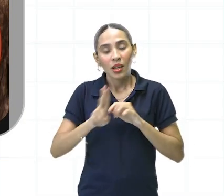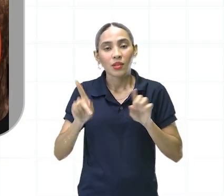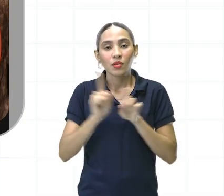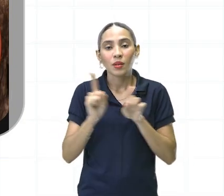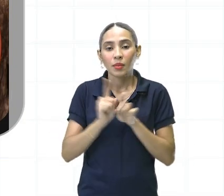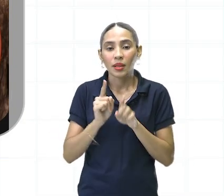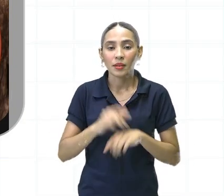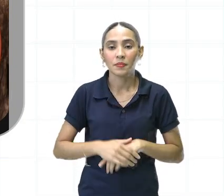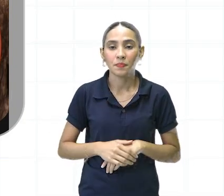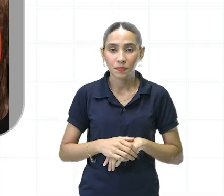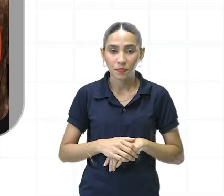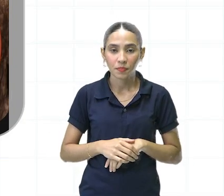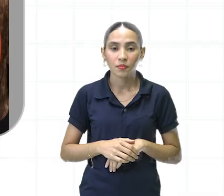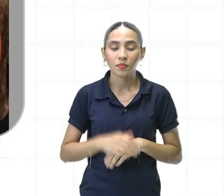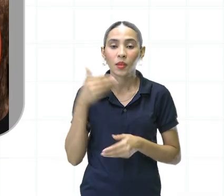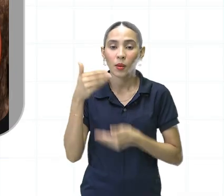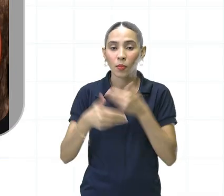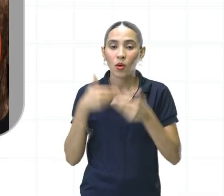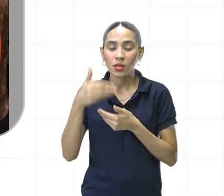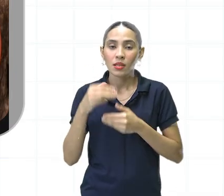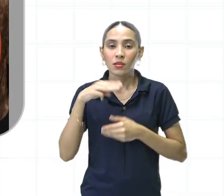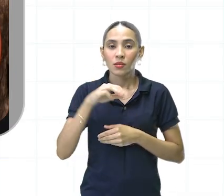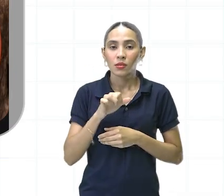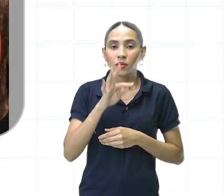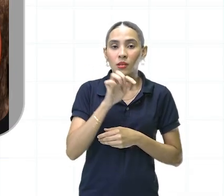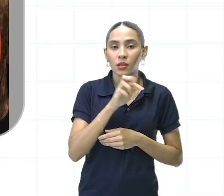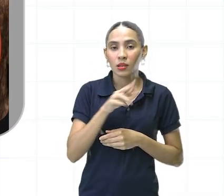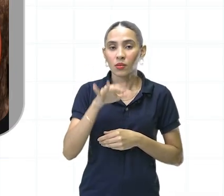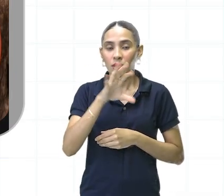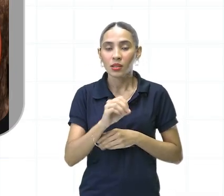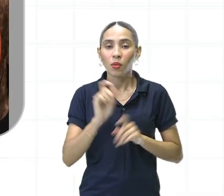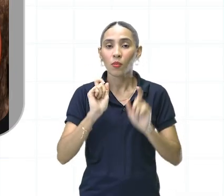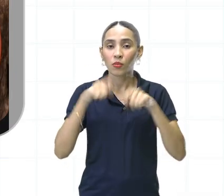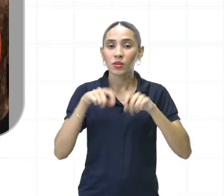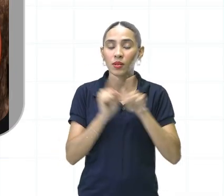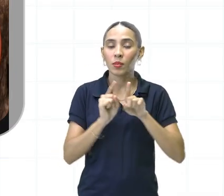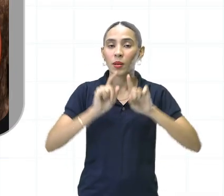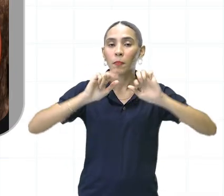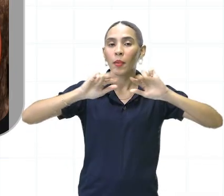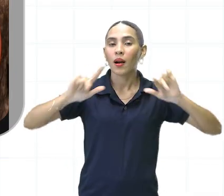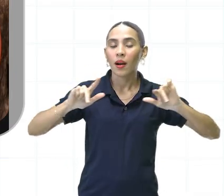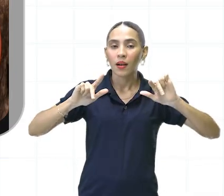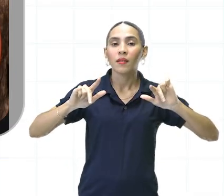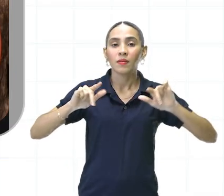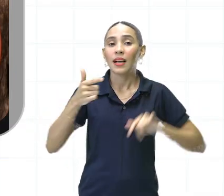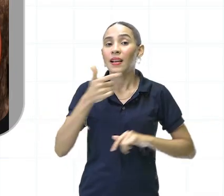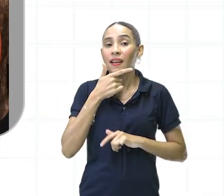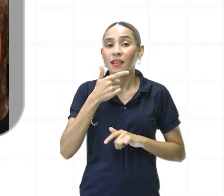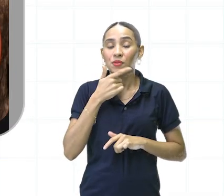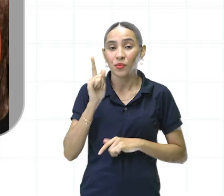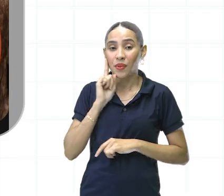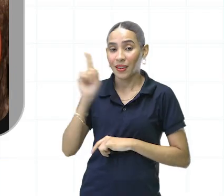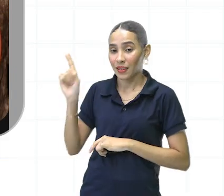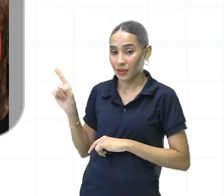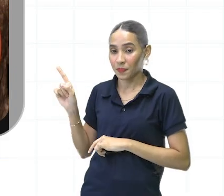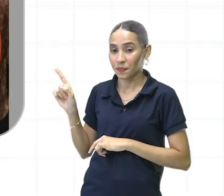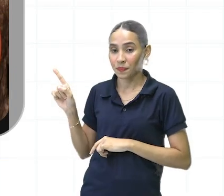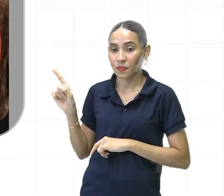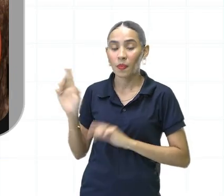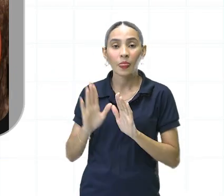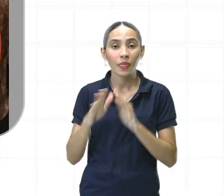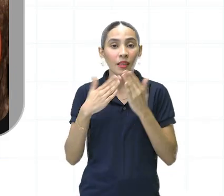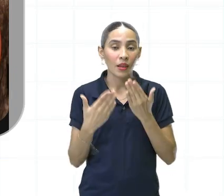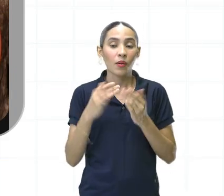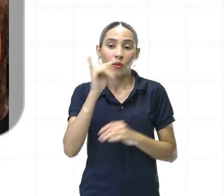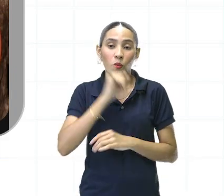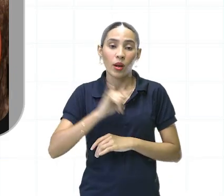né, pelo processo de maturação, tornando possível essa variedade de queijos que vocês estão vendo. Então, esse